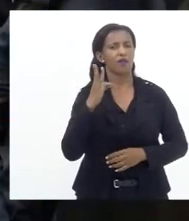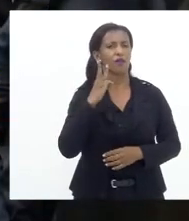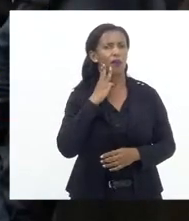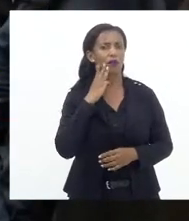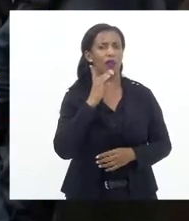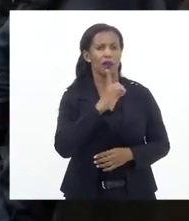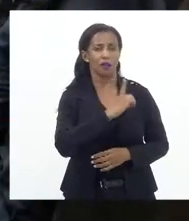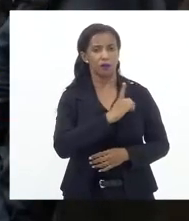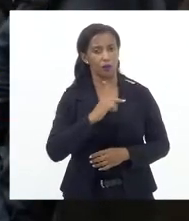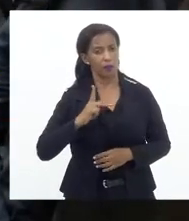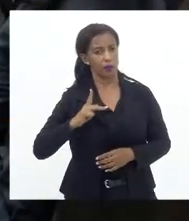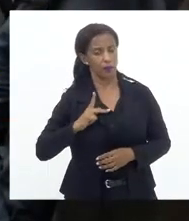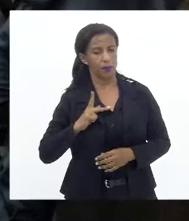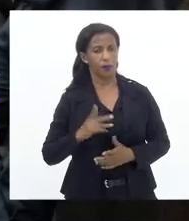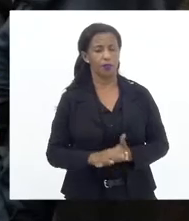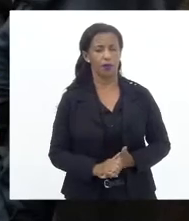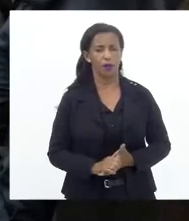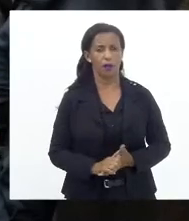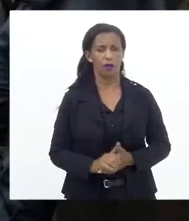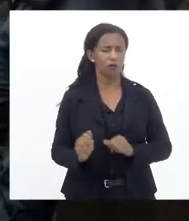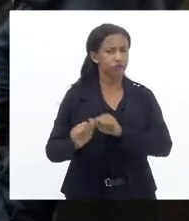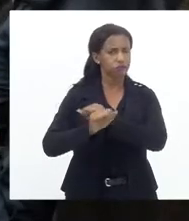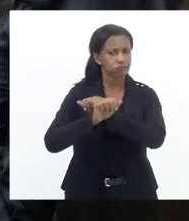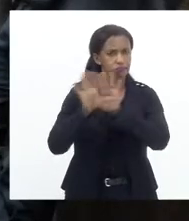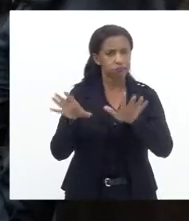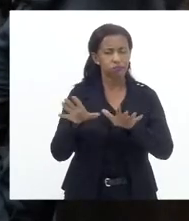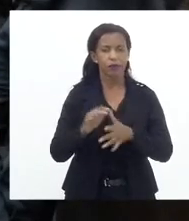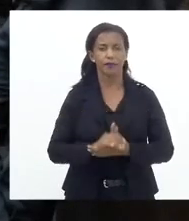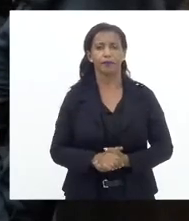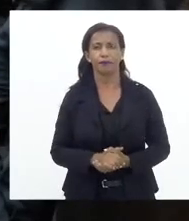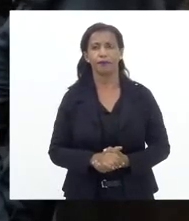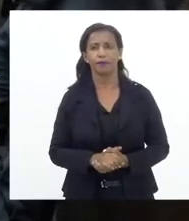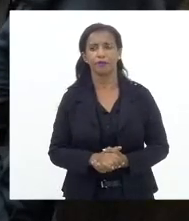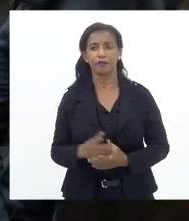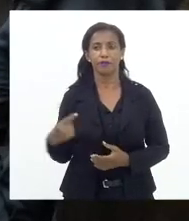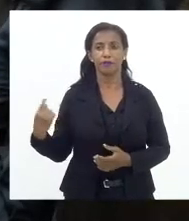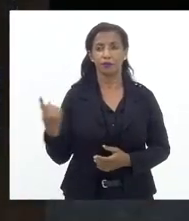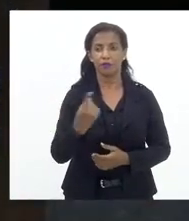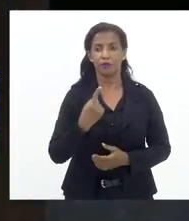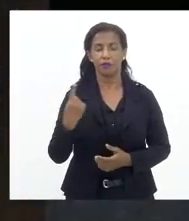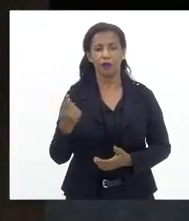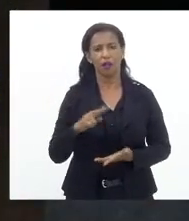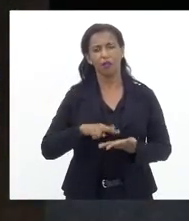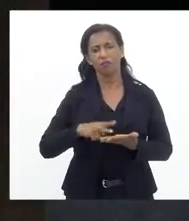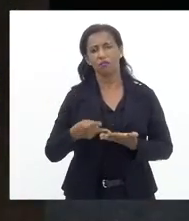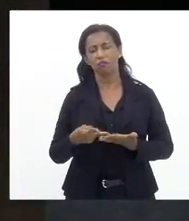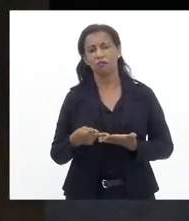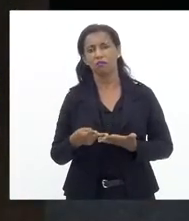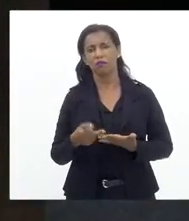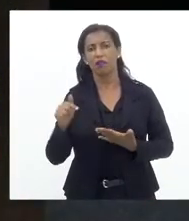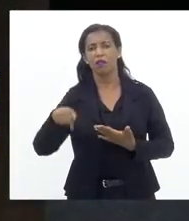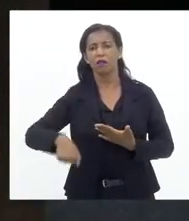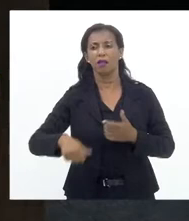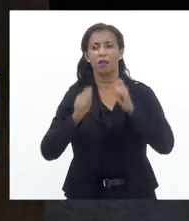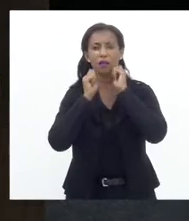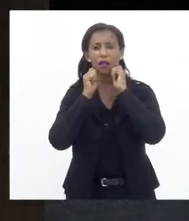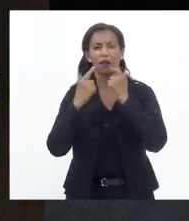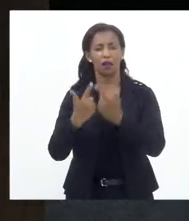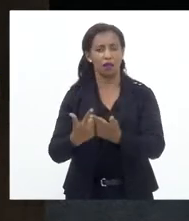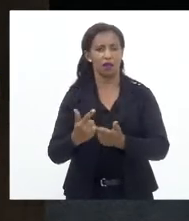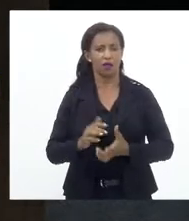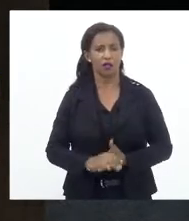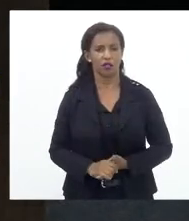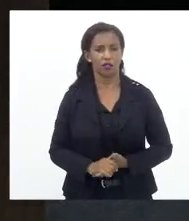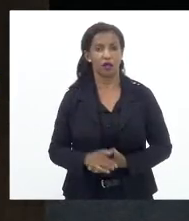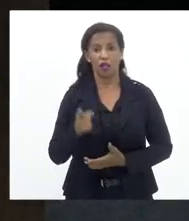da Defensoria Foi bastante Clara que nós te interpretar vamos acho que esta casa